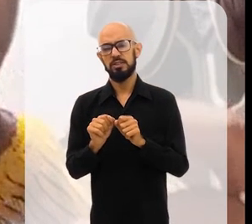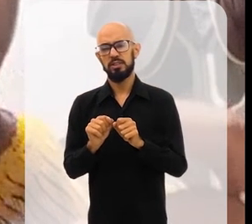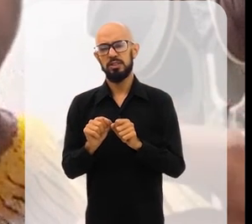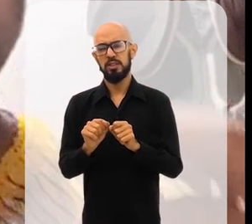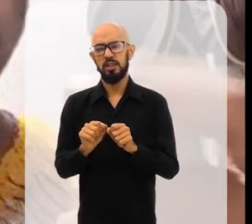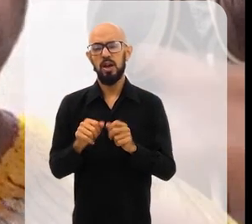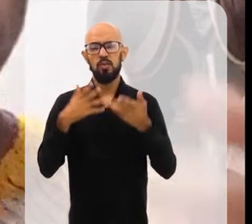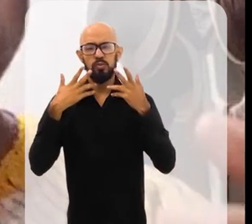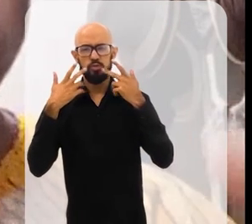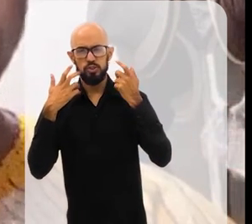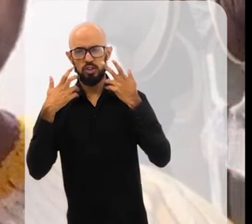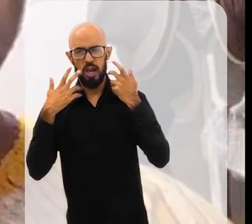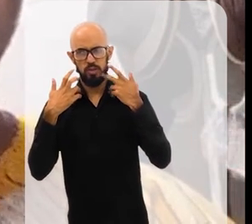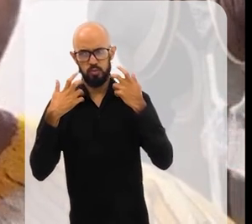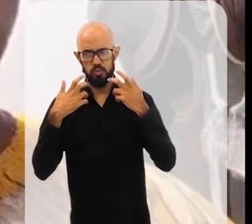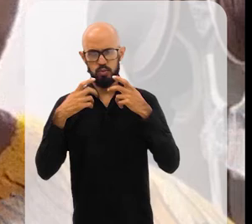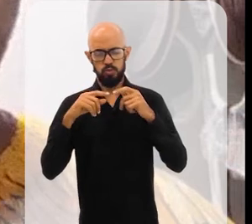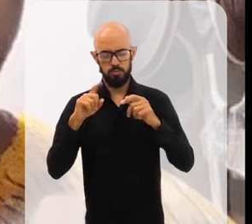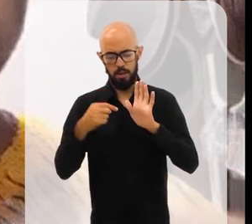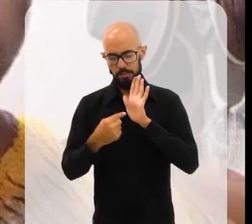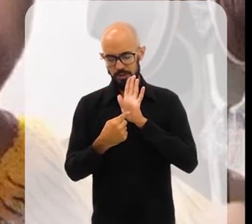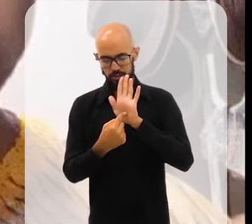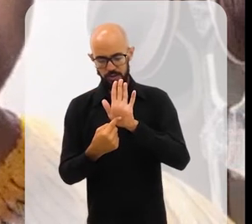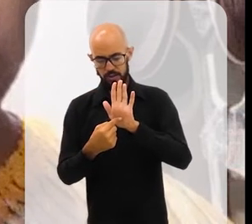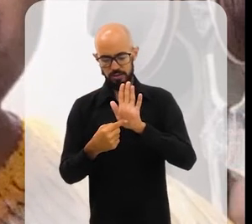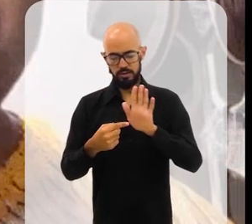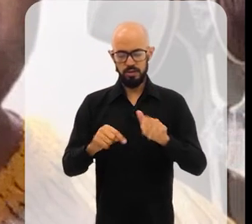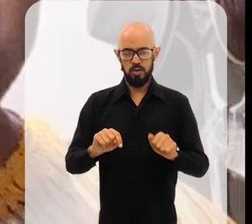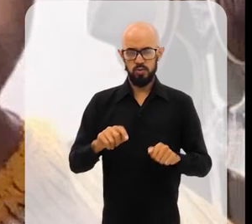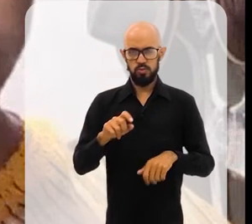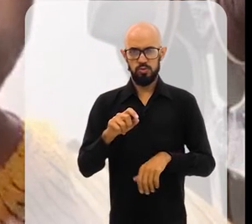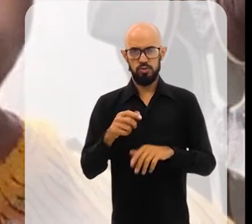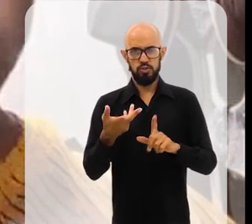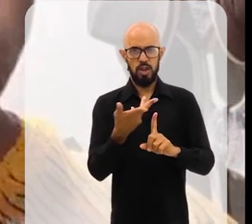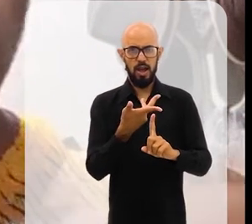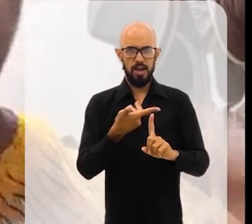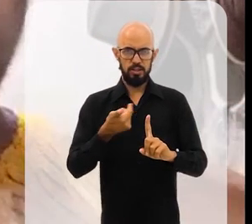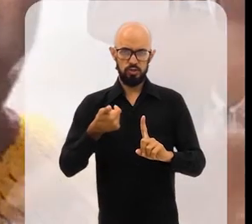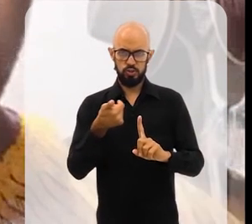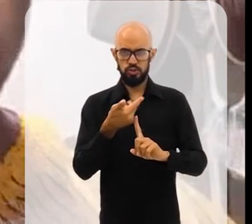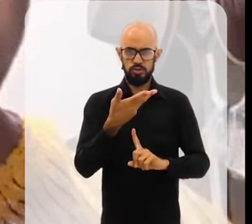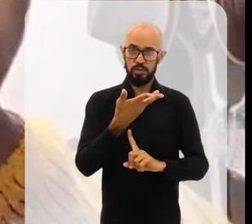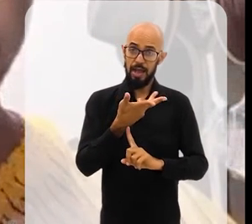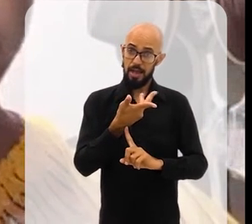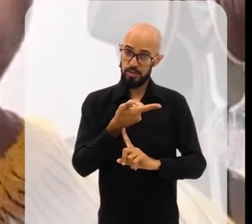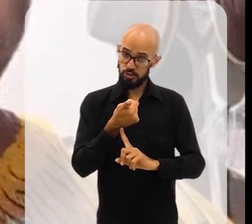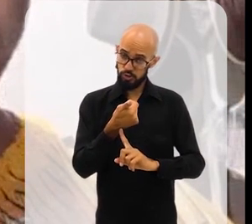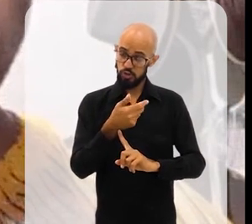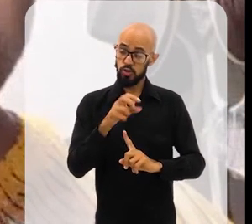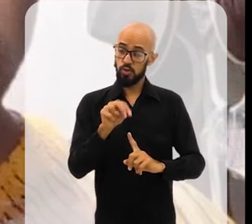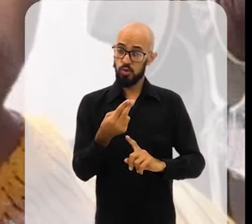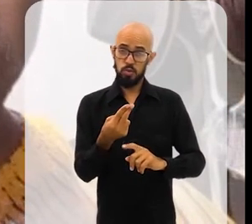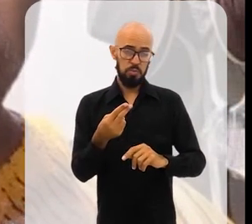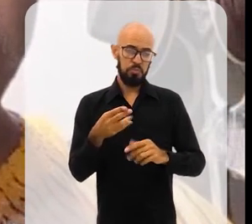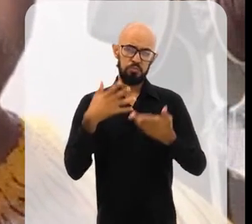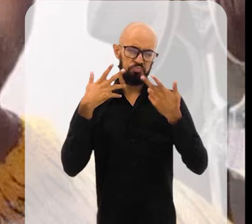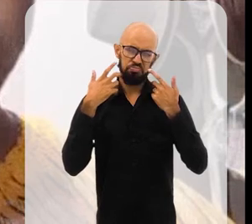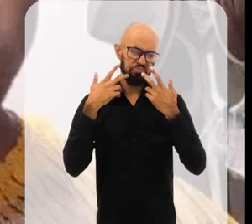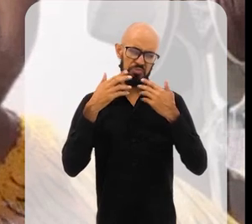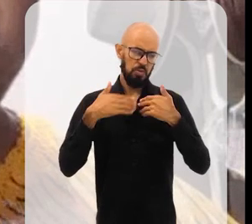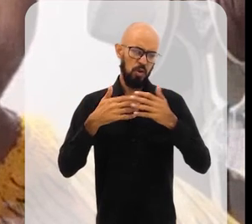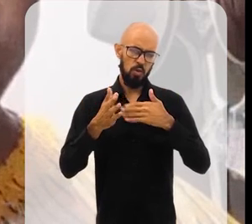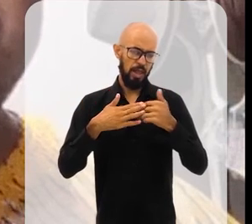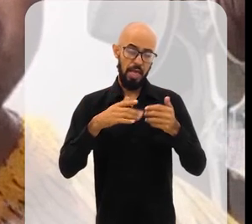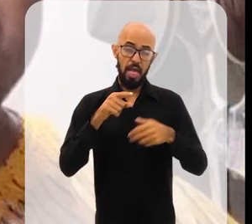fazia sempre alguma encenação, alguma apresentação artística, coreográfica. E essa